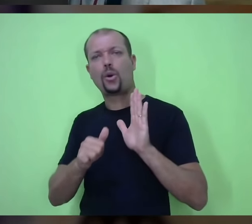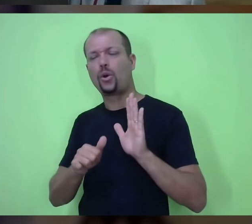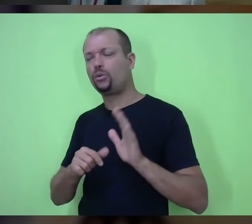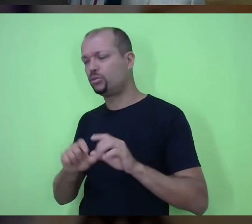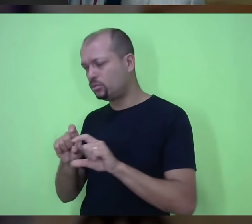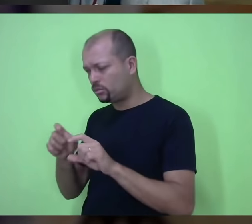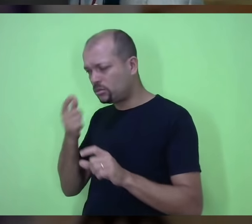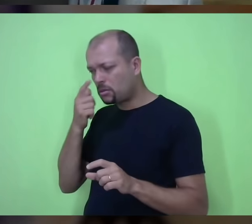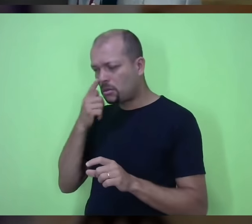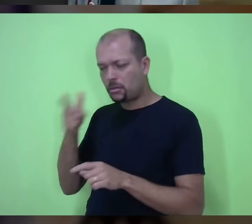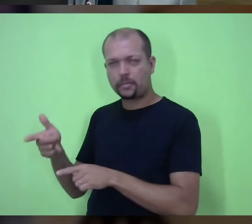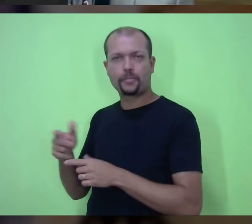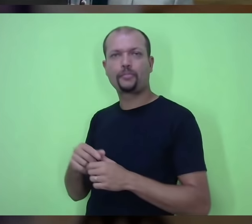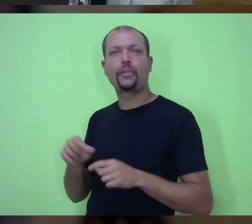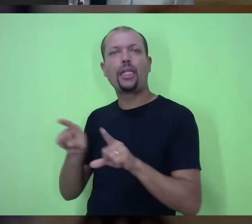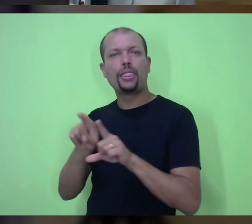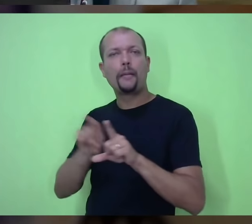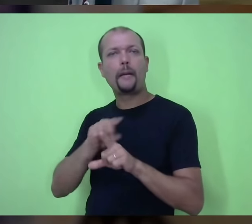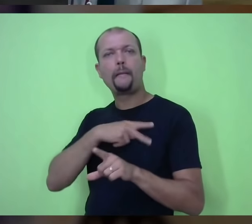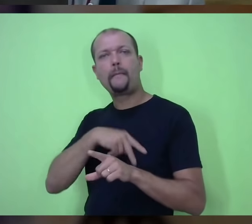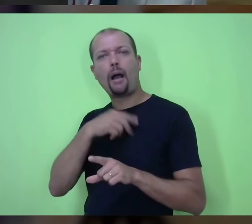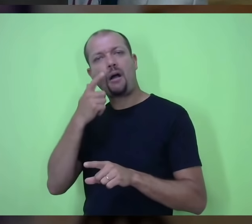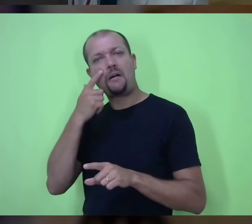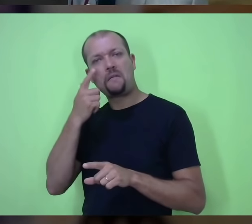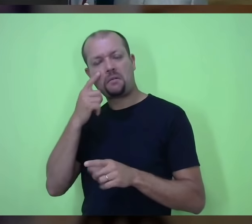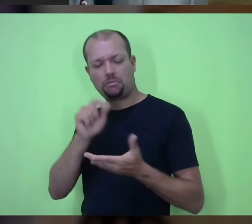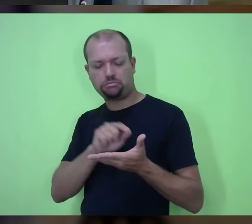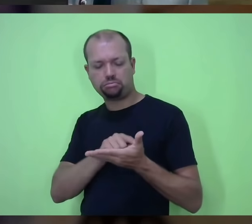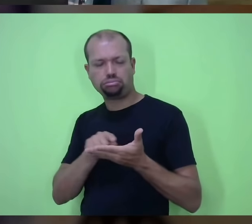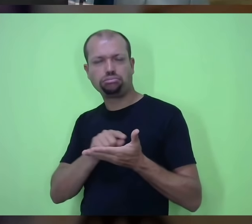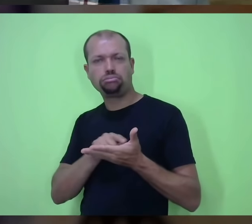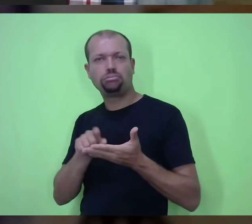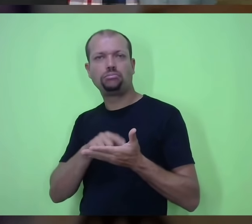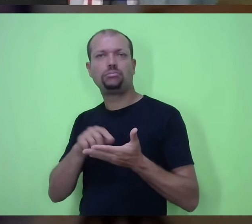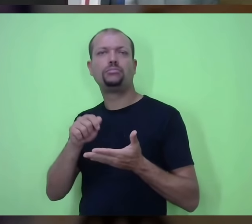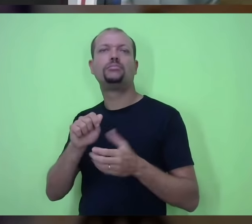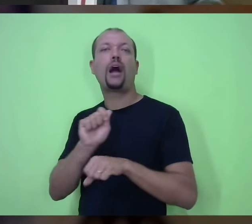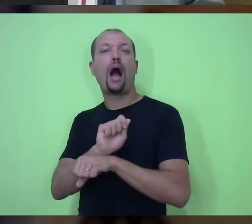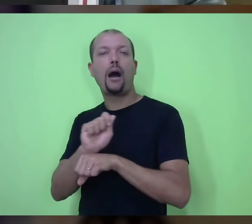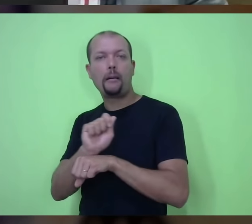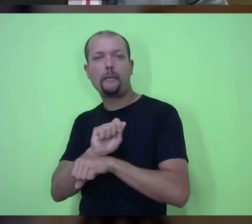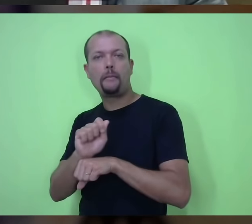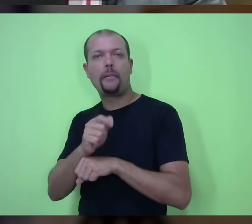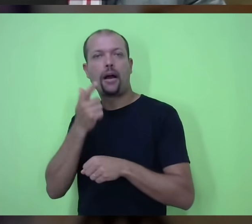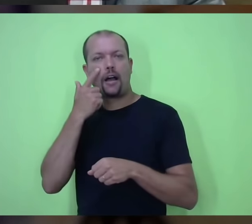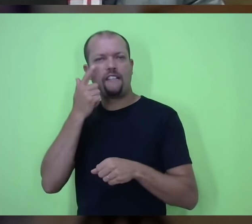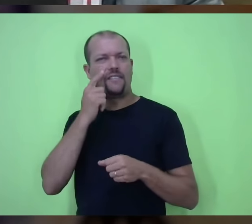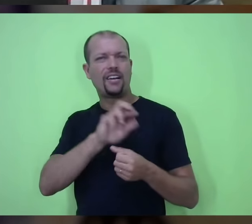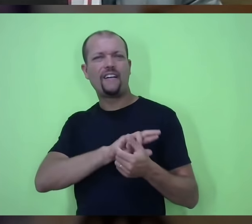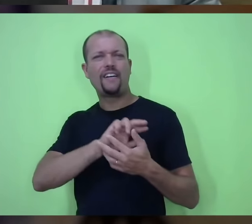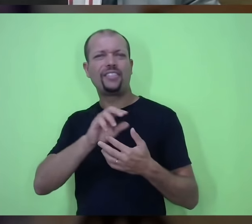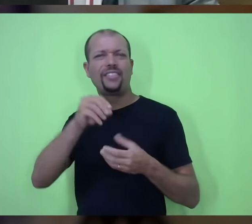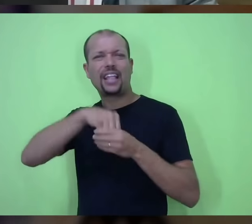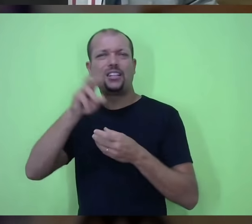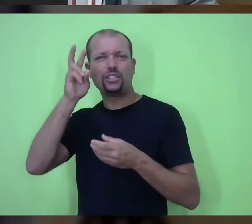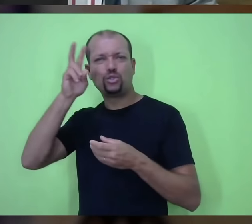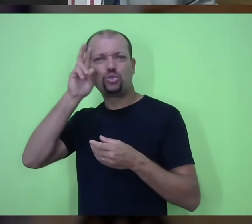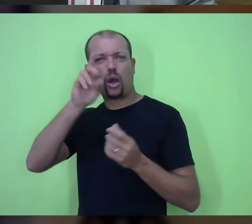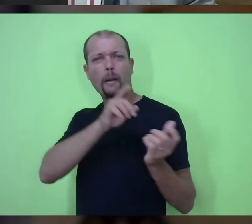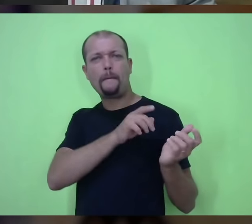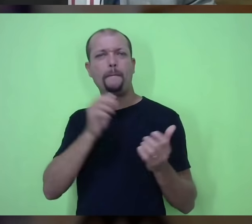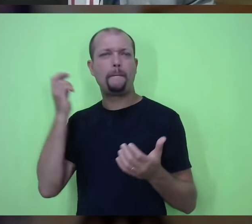vai resgatando nuances na história de Abraão, por exemplo, quando o filho recobrou dos mortos. Ele vai pegando várias nuances para tentar